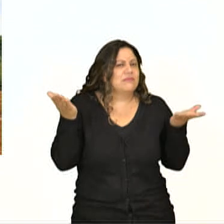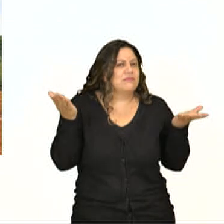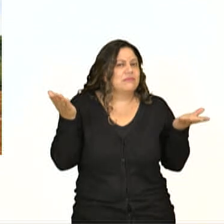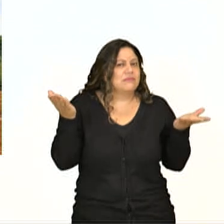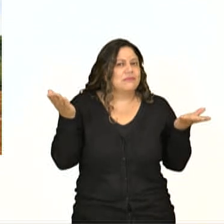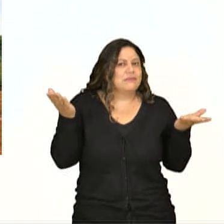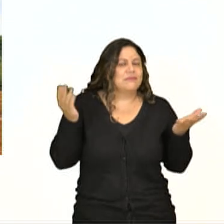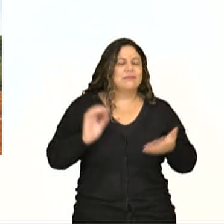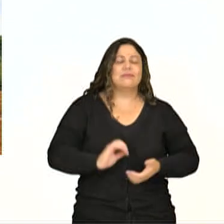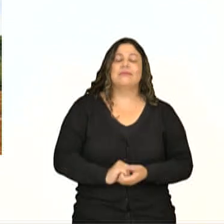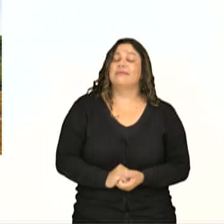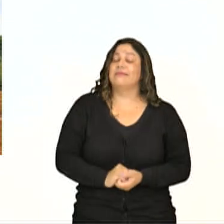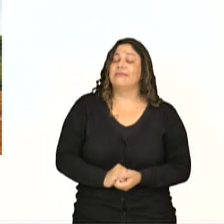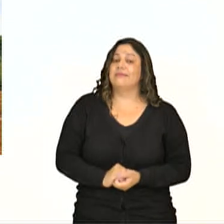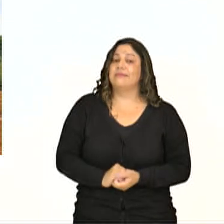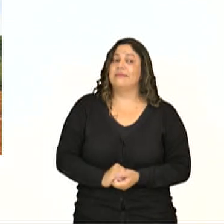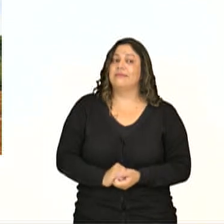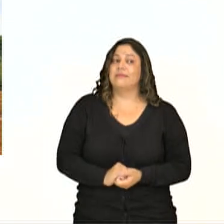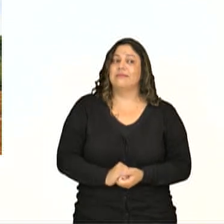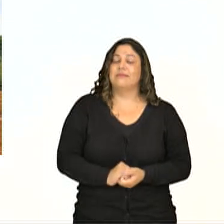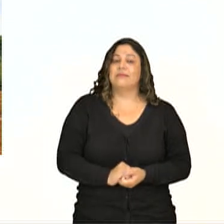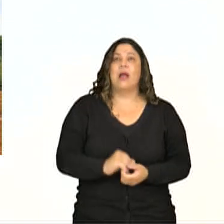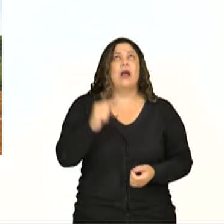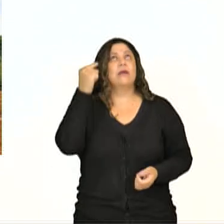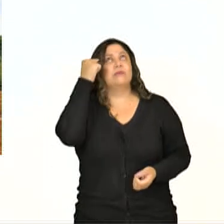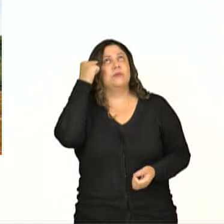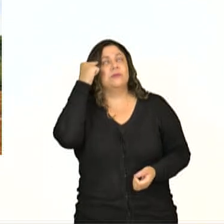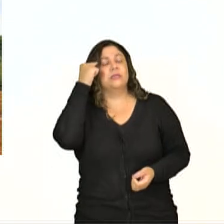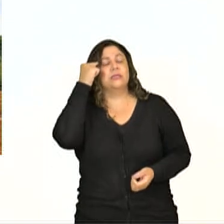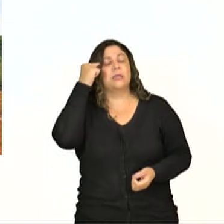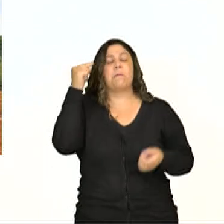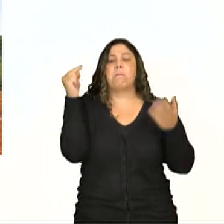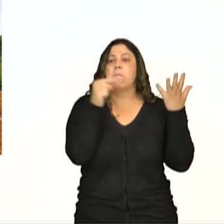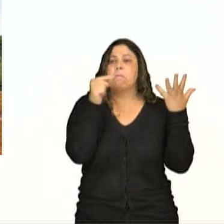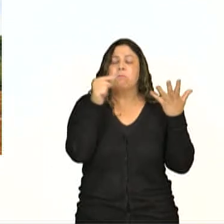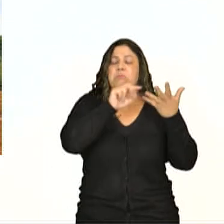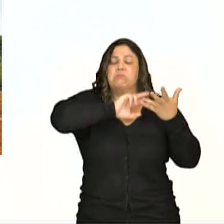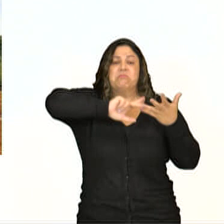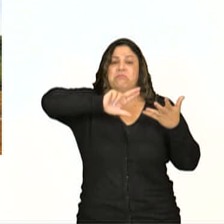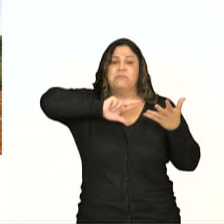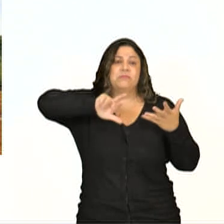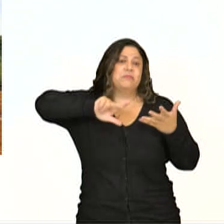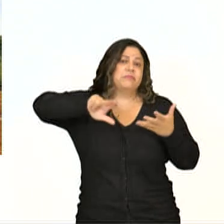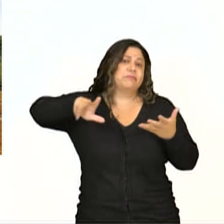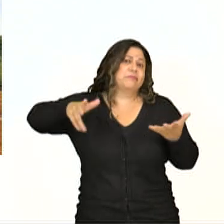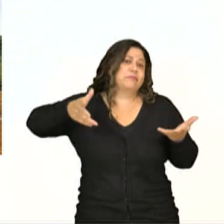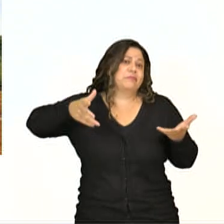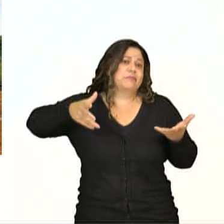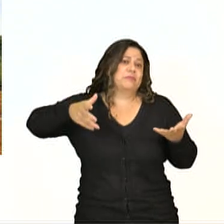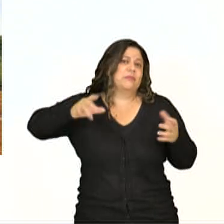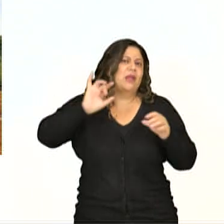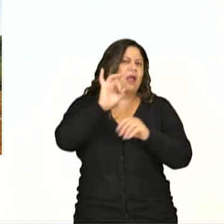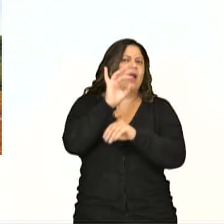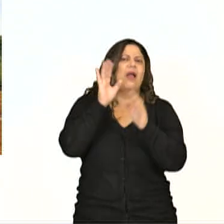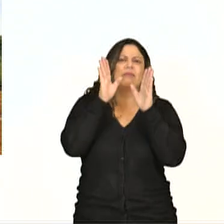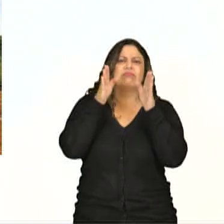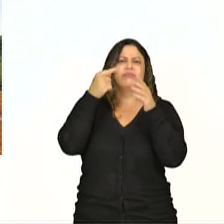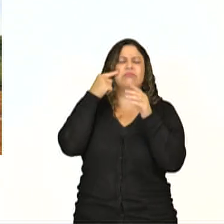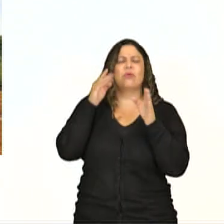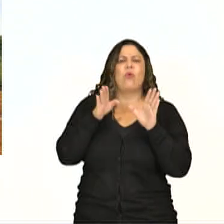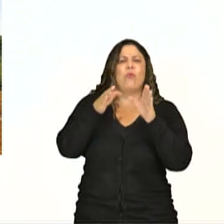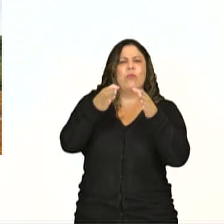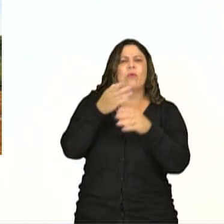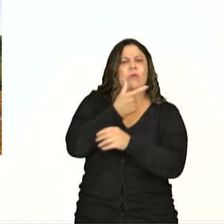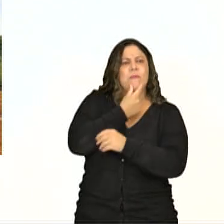Então, a gente pode pensar várias coisas, principalmente que a gente vê que são só meninos que estão fazendo a